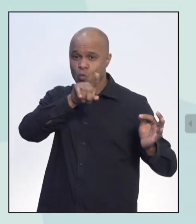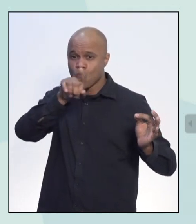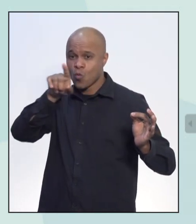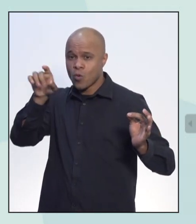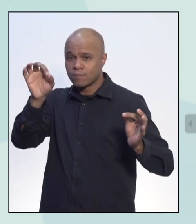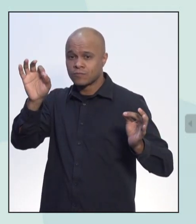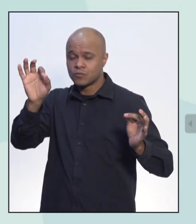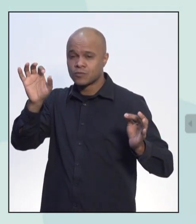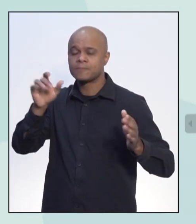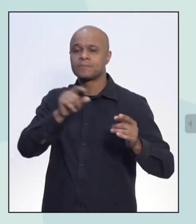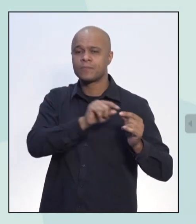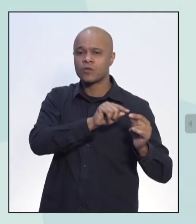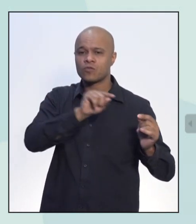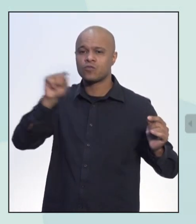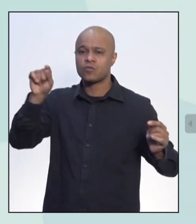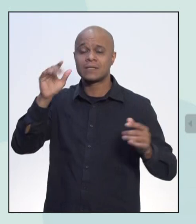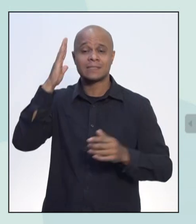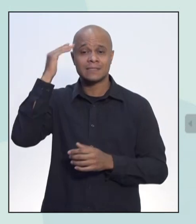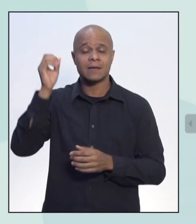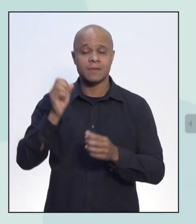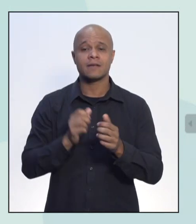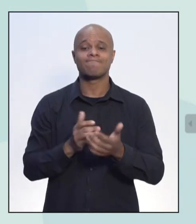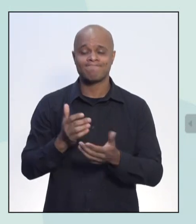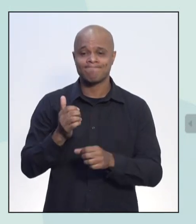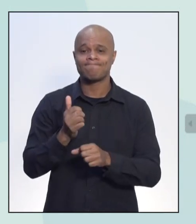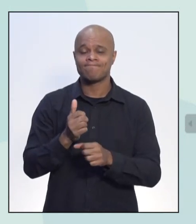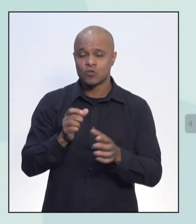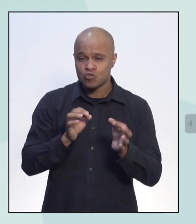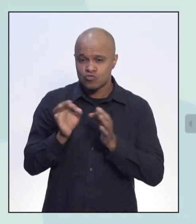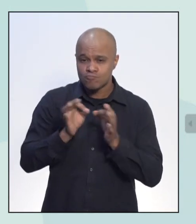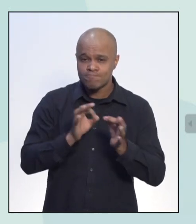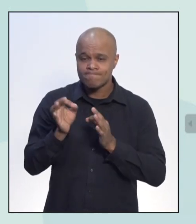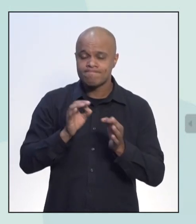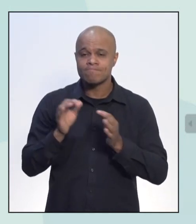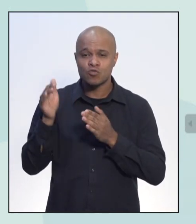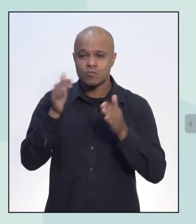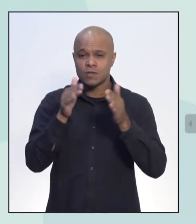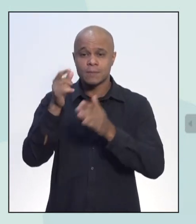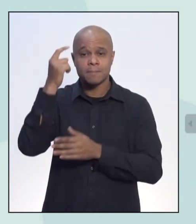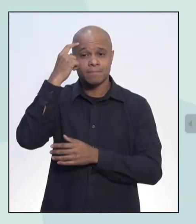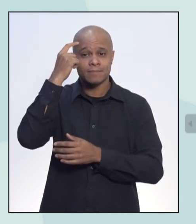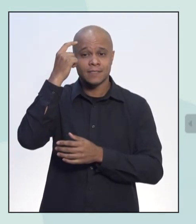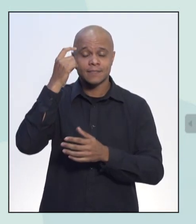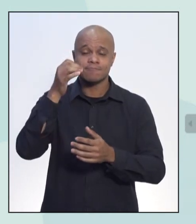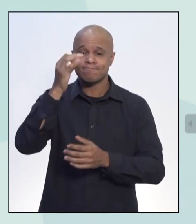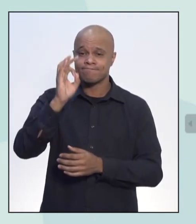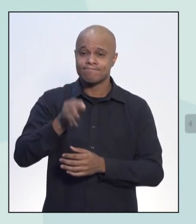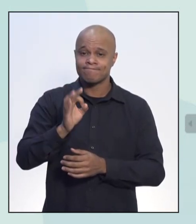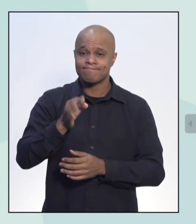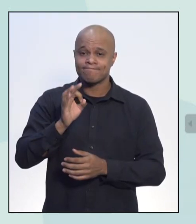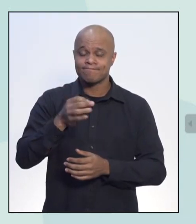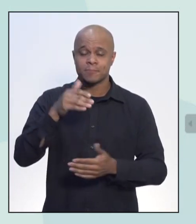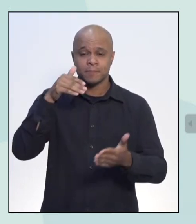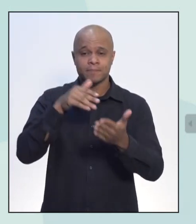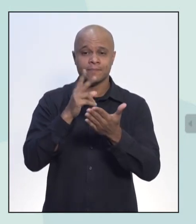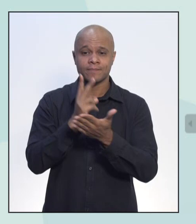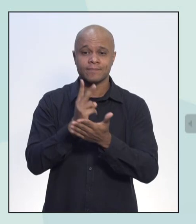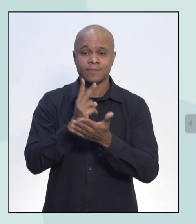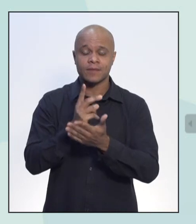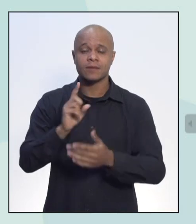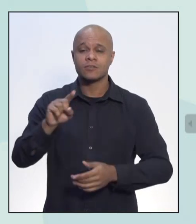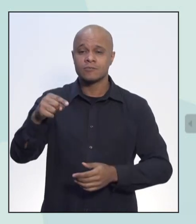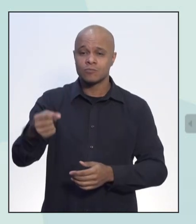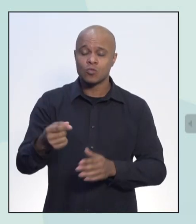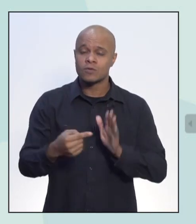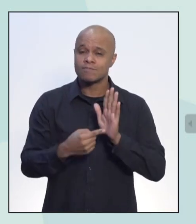cheio de combustível para virar uma bomba ativa. Então, até nisso eles pensaram. Né? E aí ele acabou pegando, aí, né, como